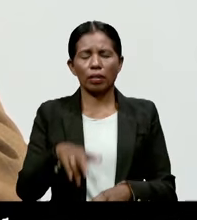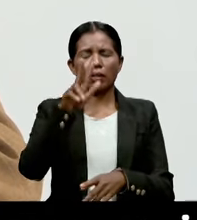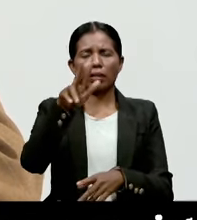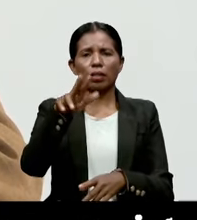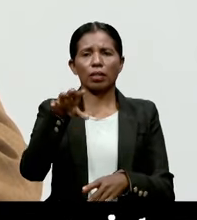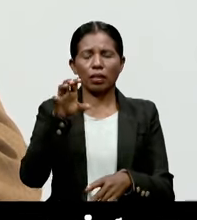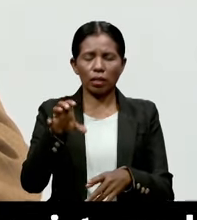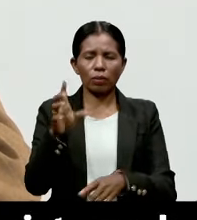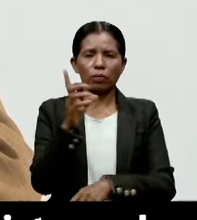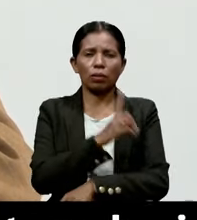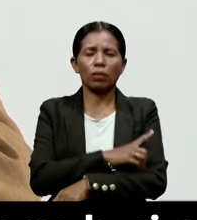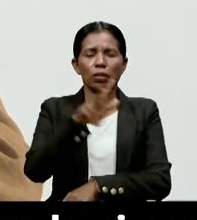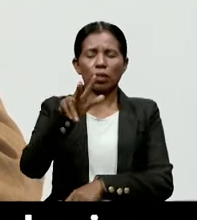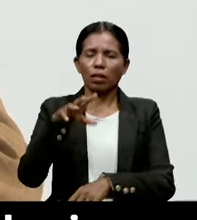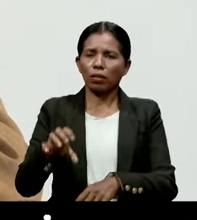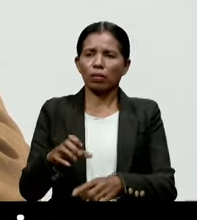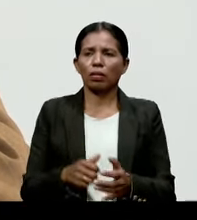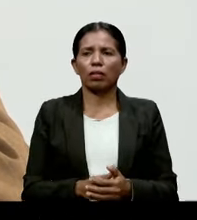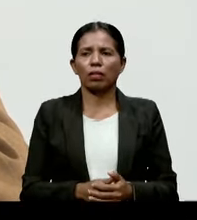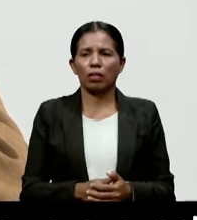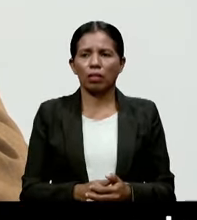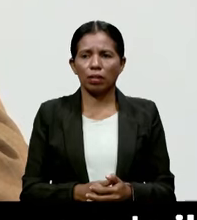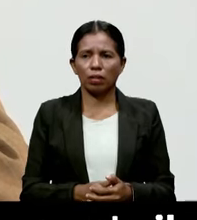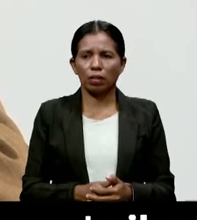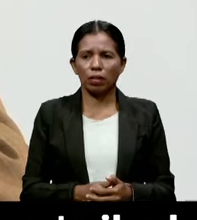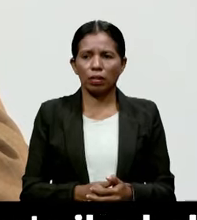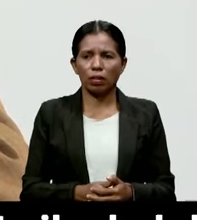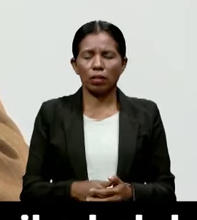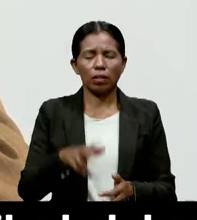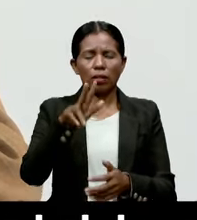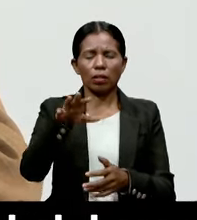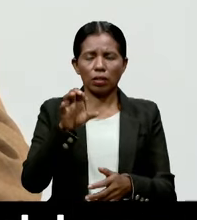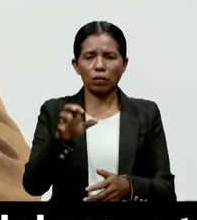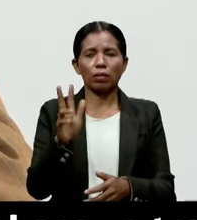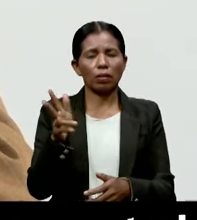zona, quase 30 dia 10 meses so 300 dia.